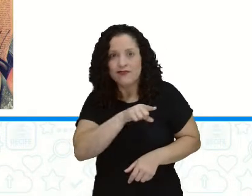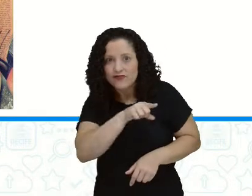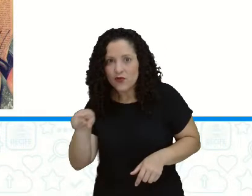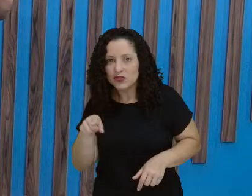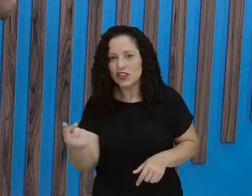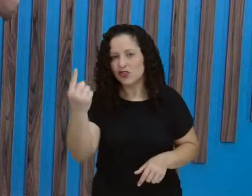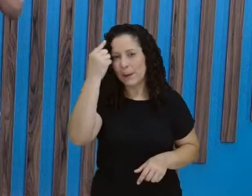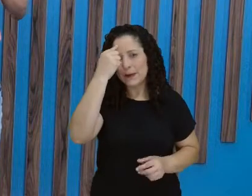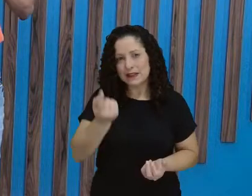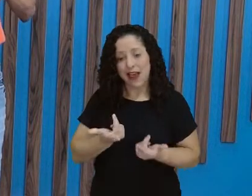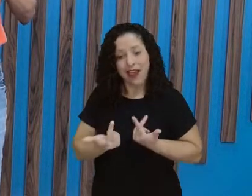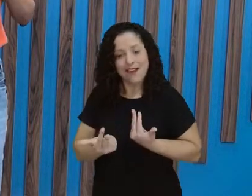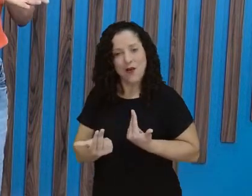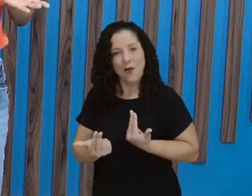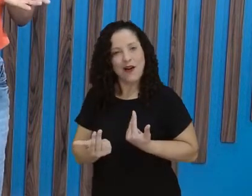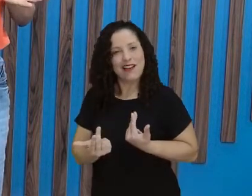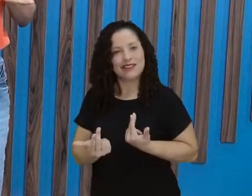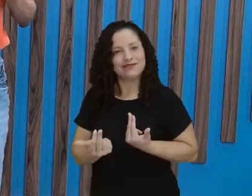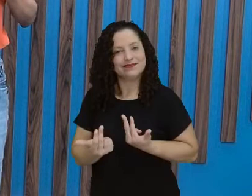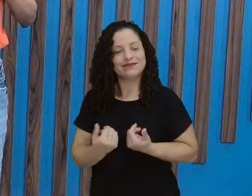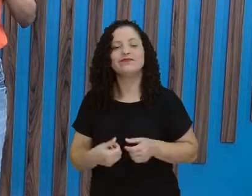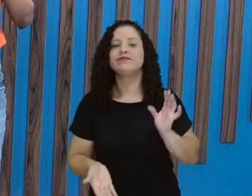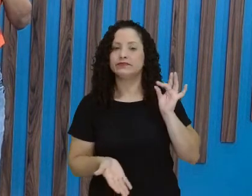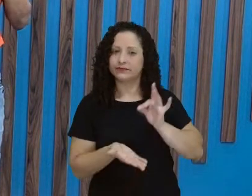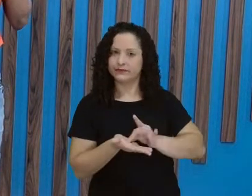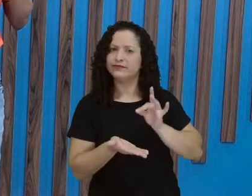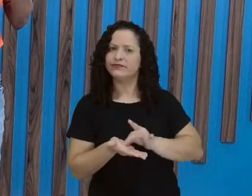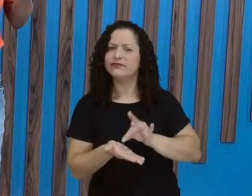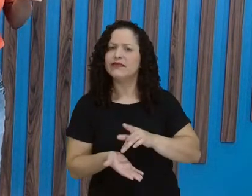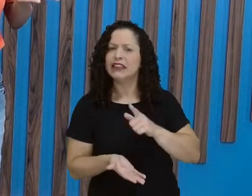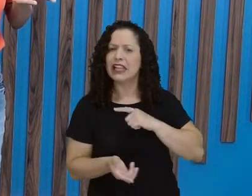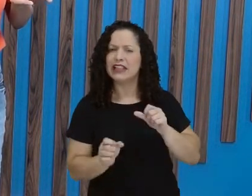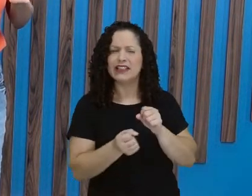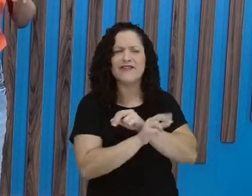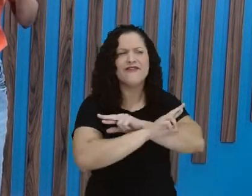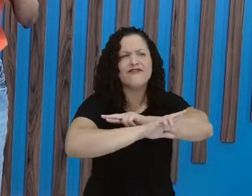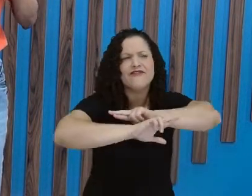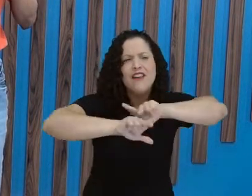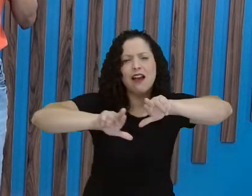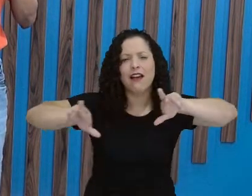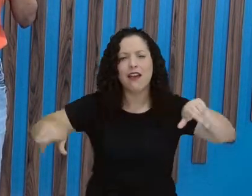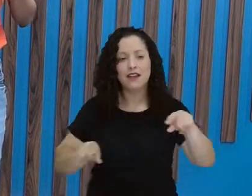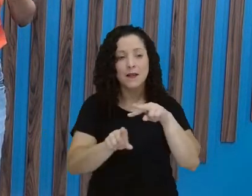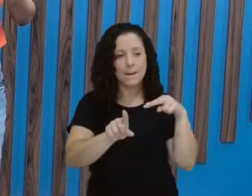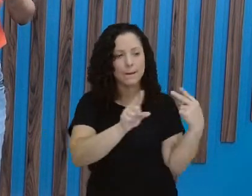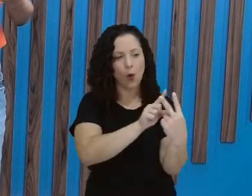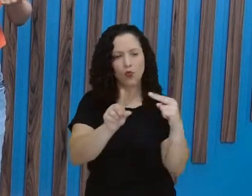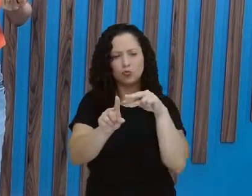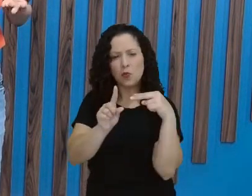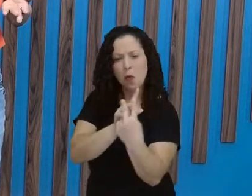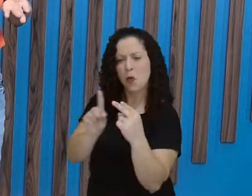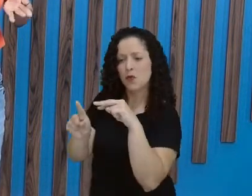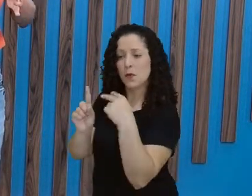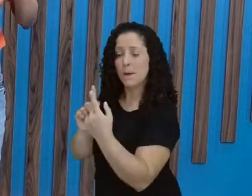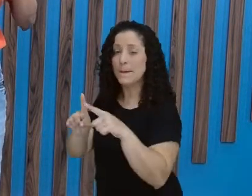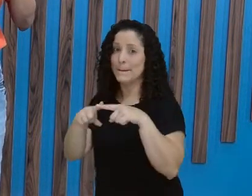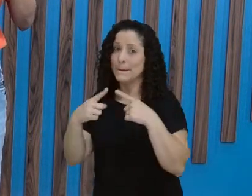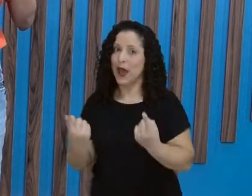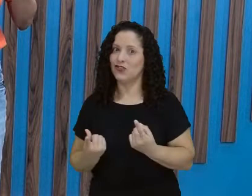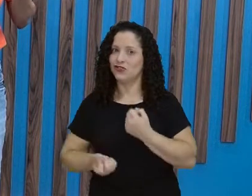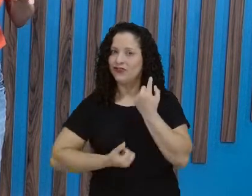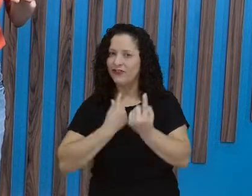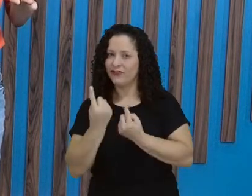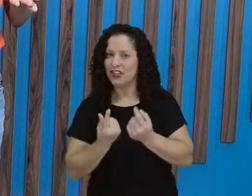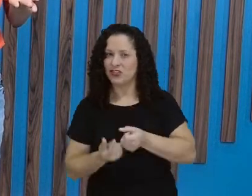acham? Existe sim vários pontos de vista e que alguns repórteres, não é,